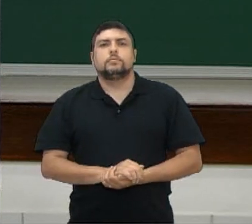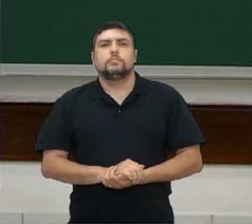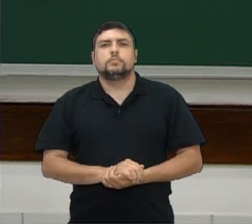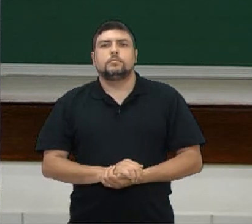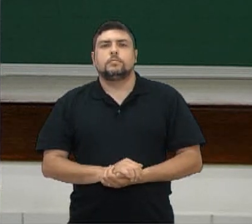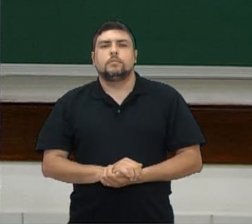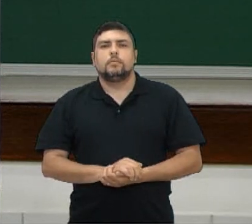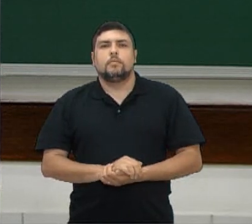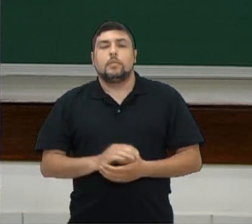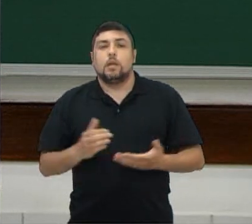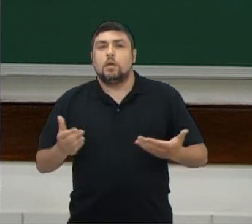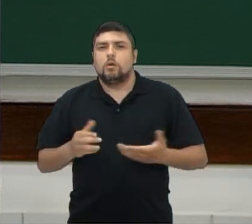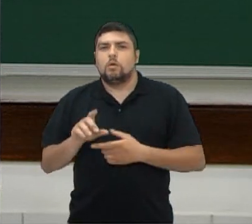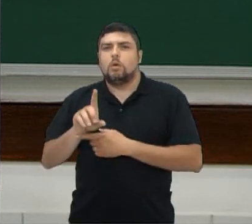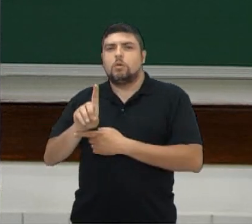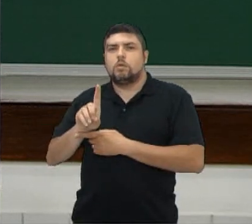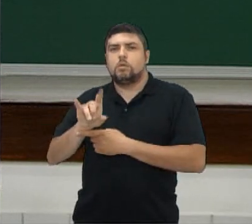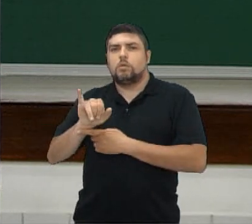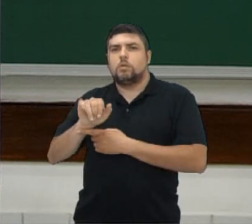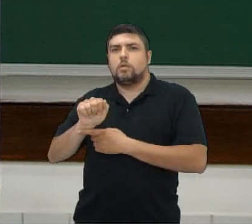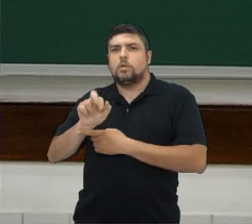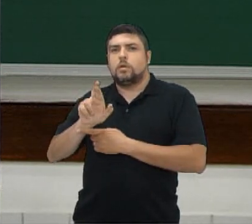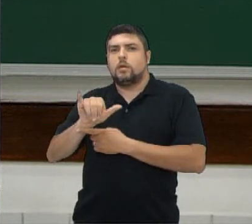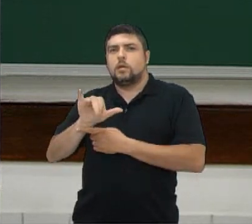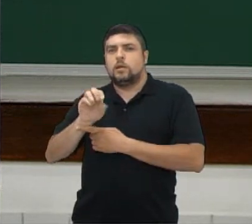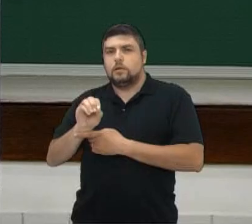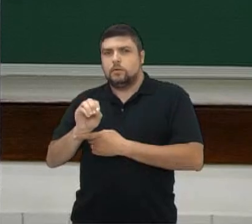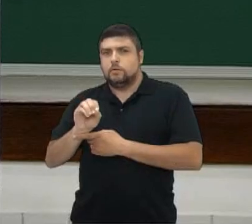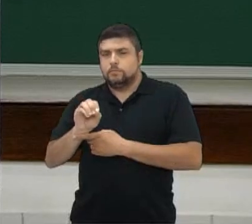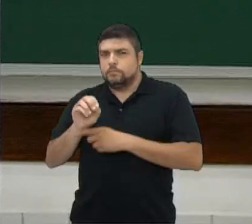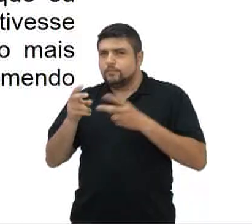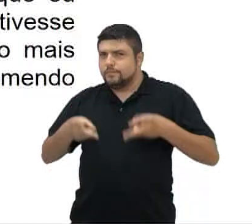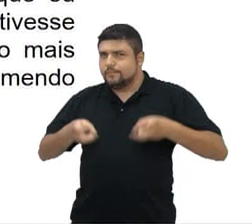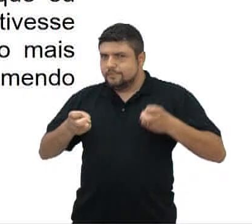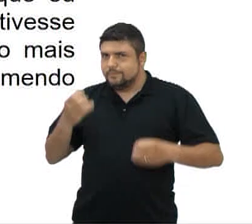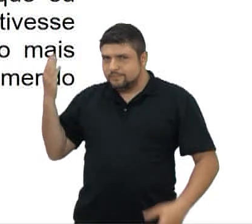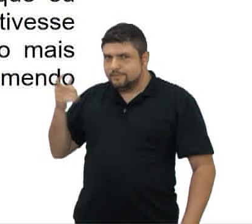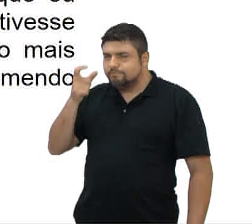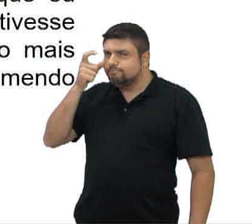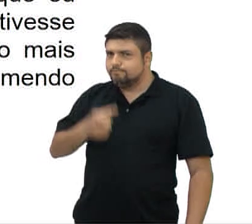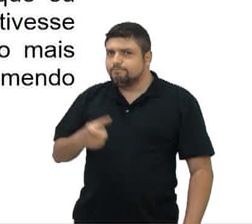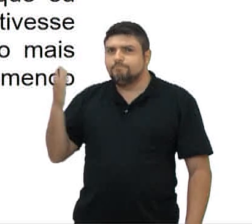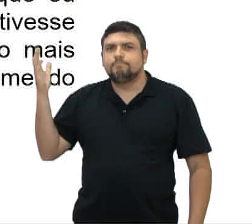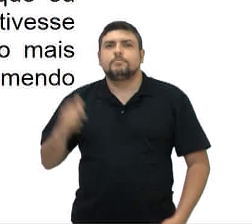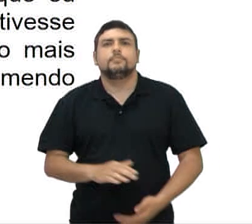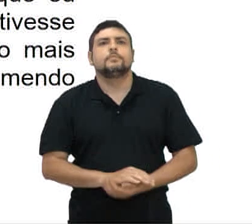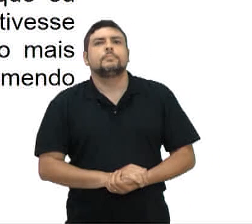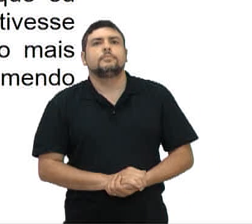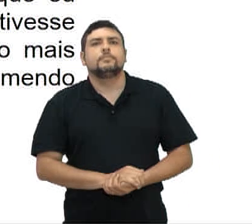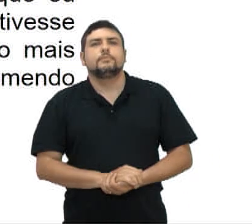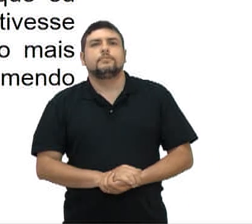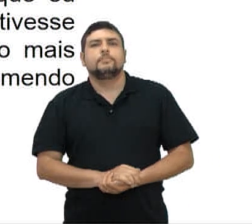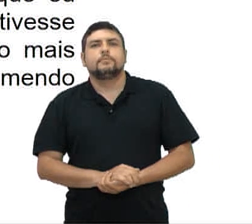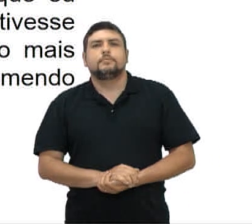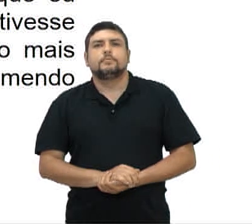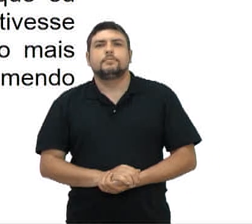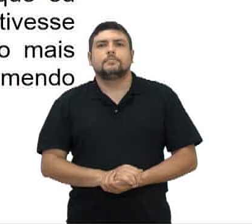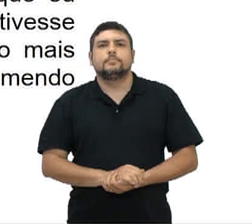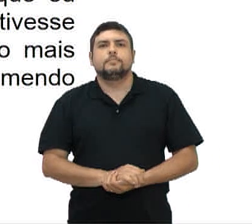um modelo de diário, tá? Gostaria que vocês prestassem bastante atenção, que é bem interessante esse diário. Então, olha lá o